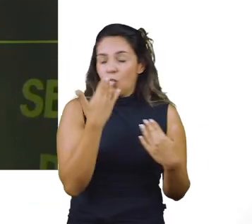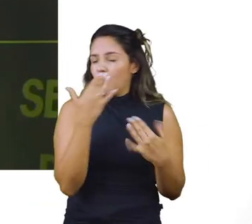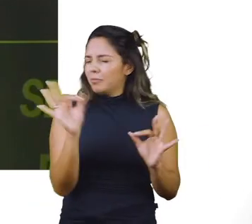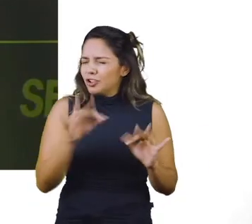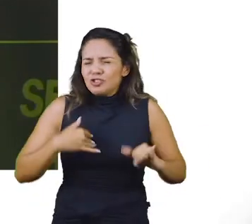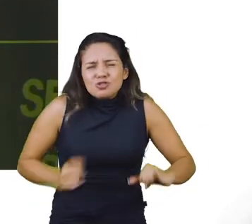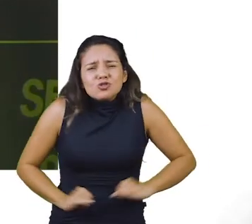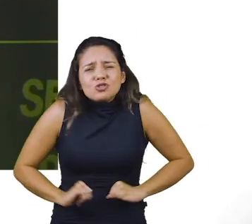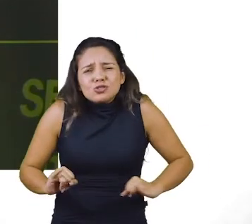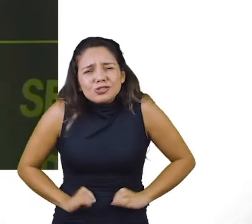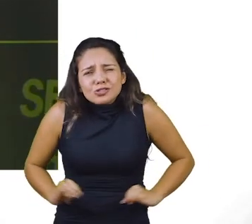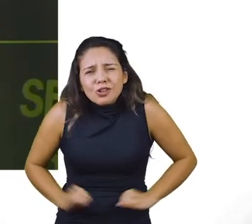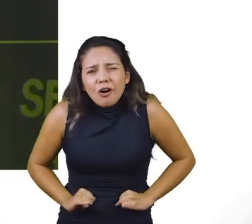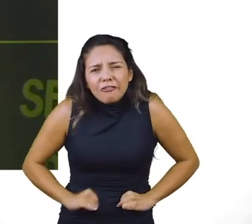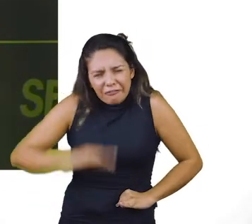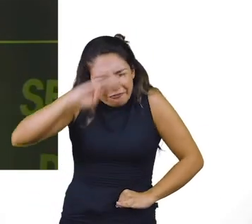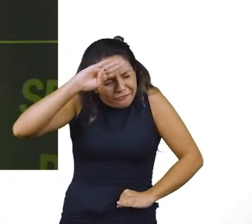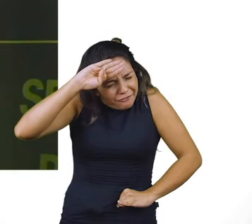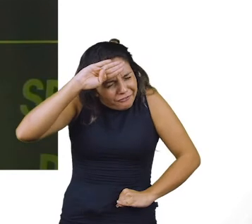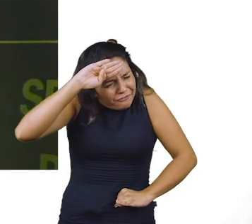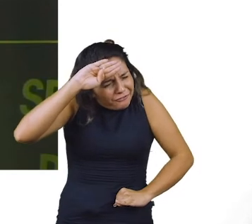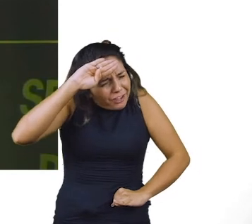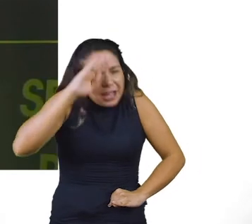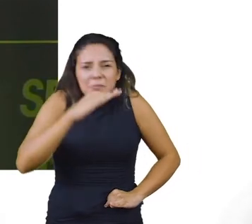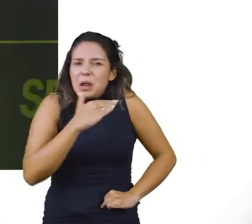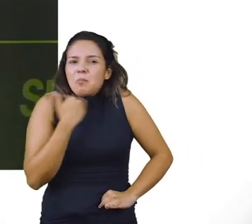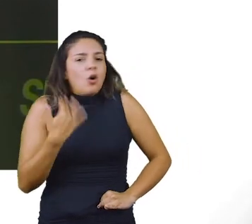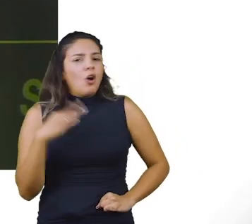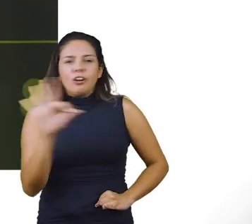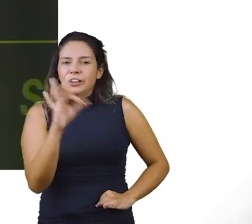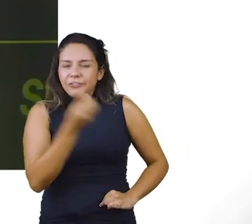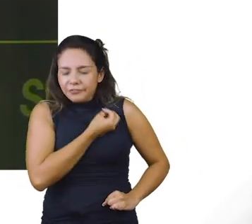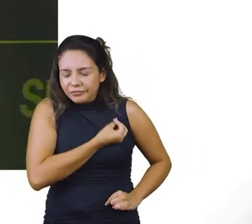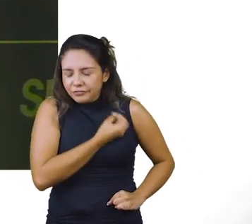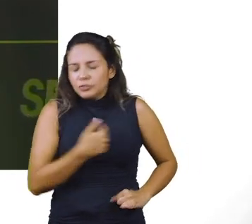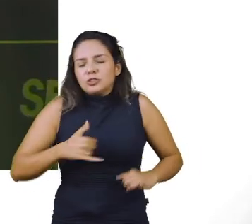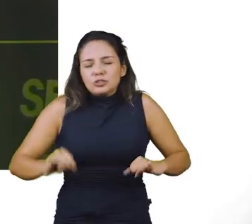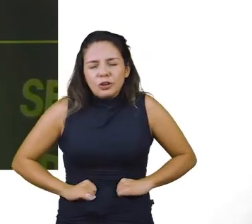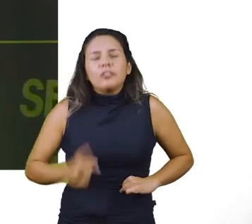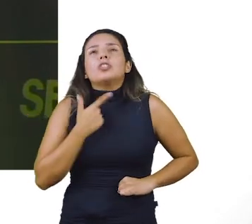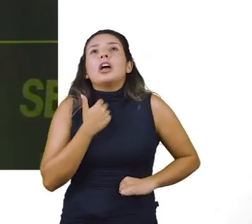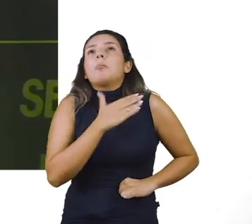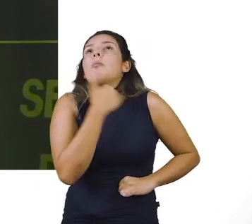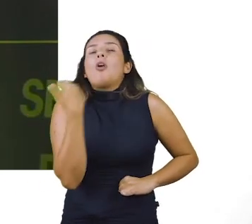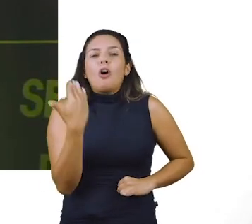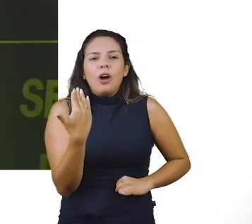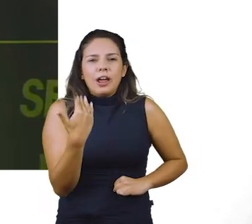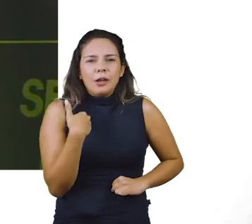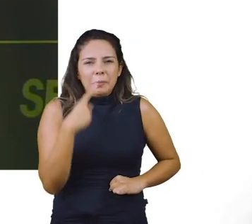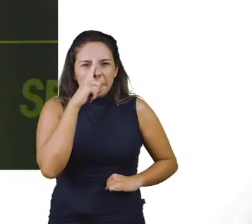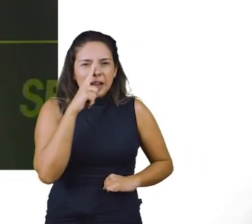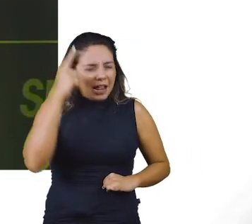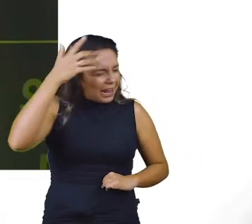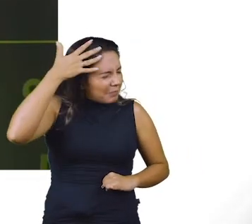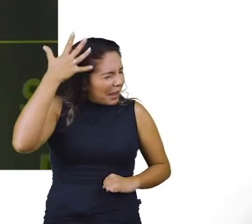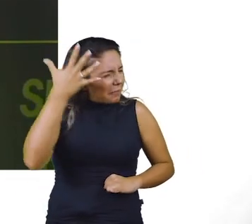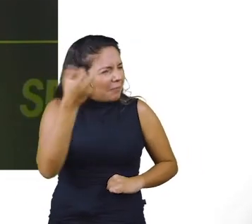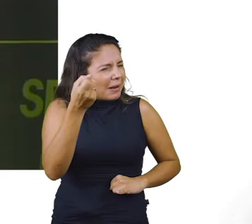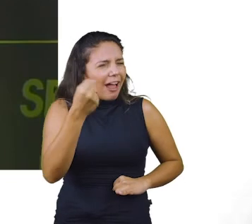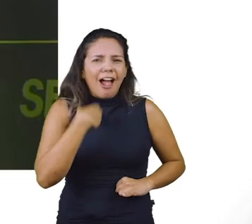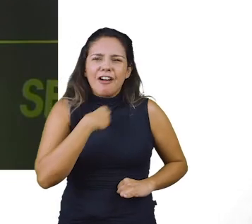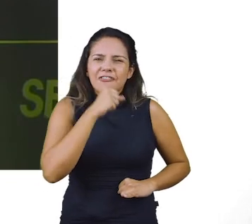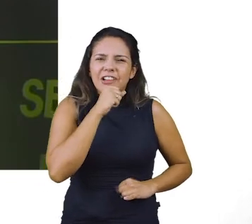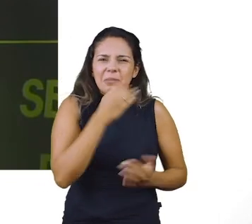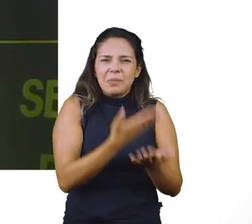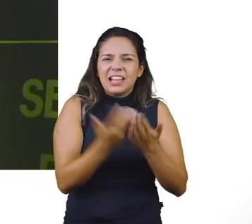falava. Tive uma febre terçã, mas a morte não chegava. Fiquei fora de perigo. Fiquei de cabeça branca, perdi